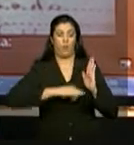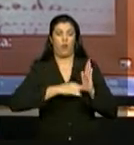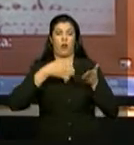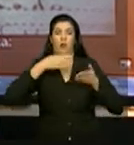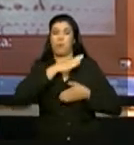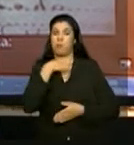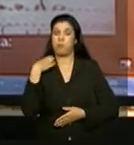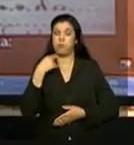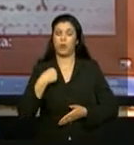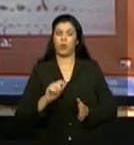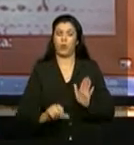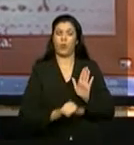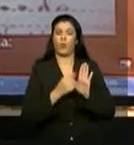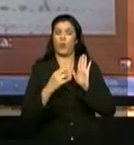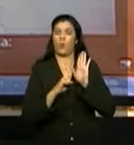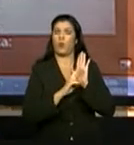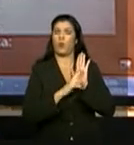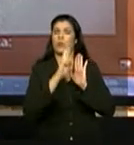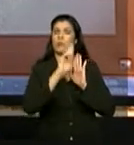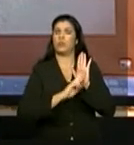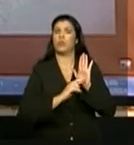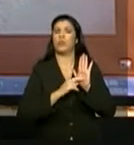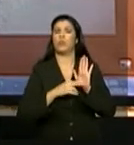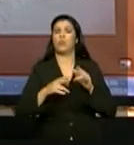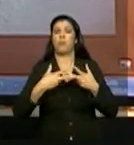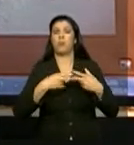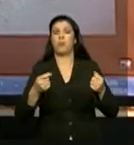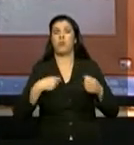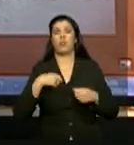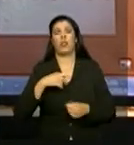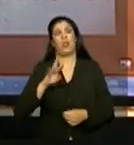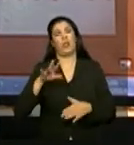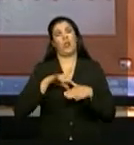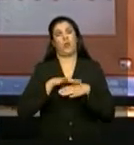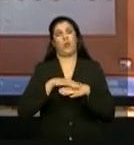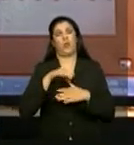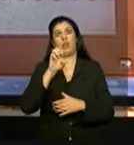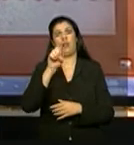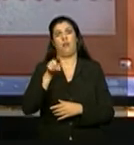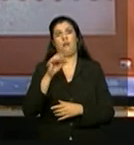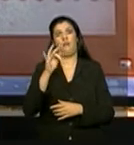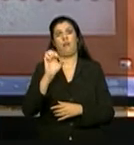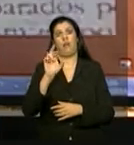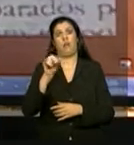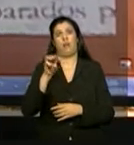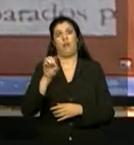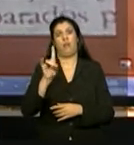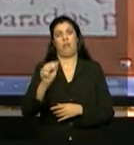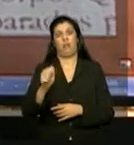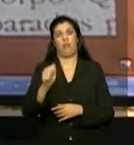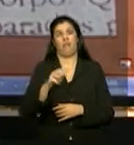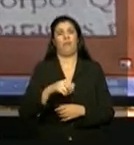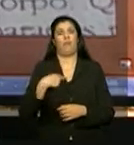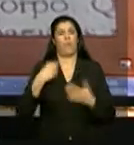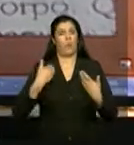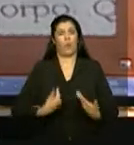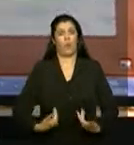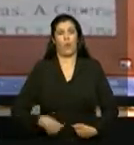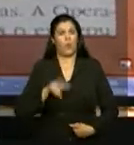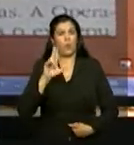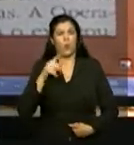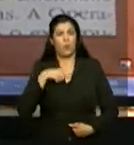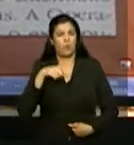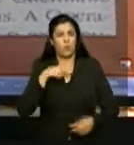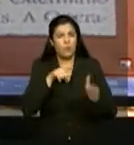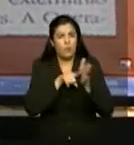relata uma causa de morte genérica em terminar seu corpo nunca passou